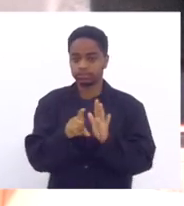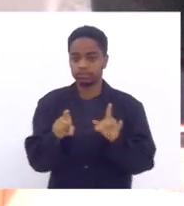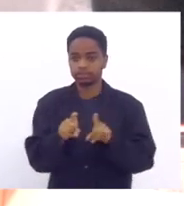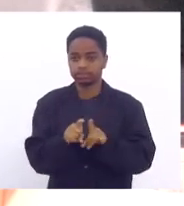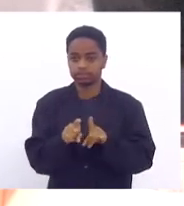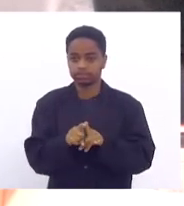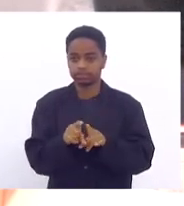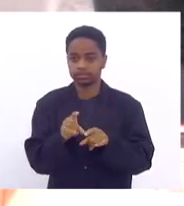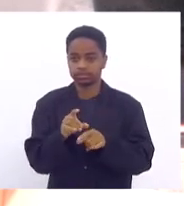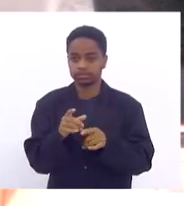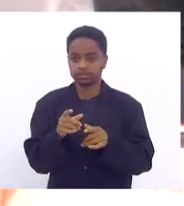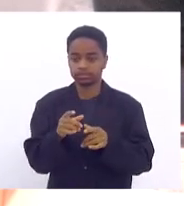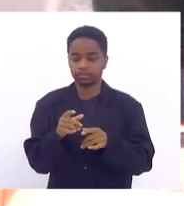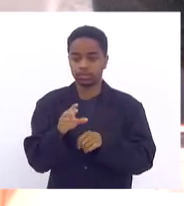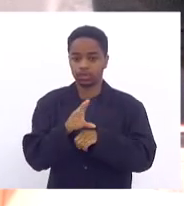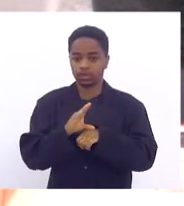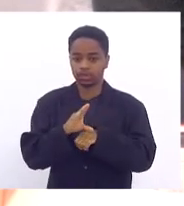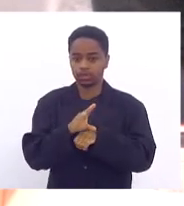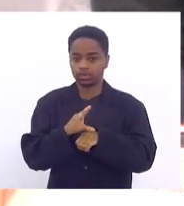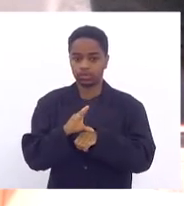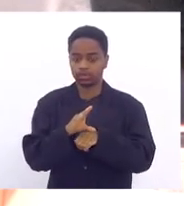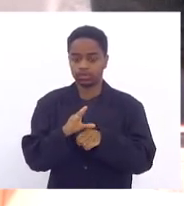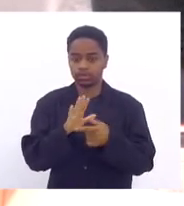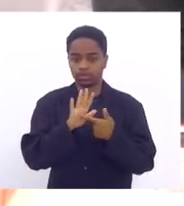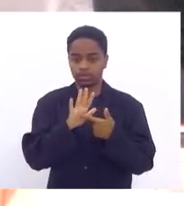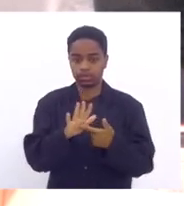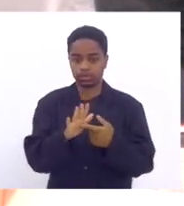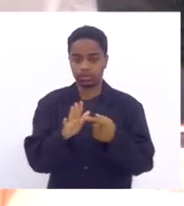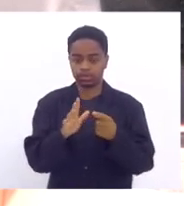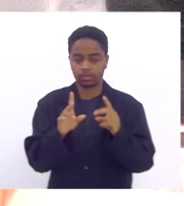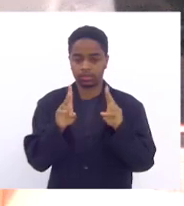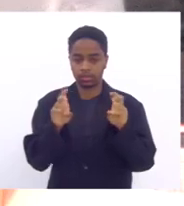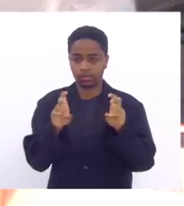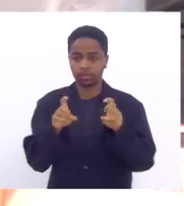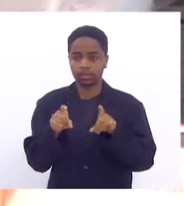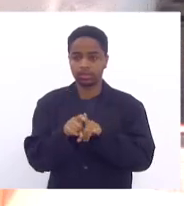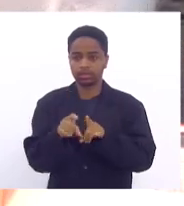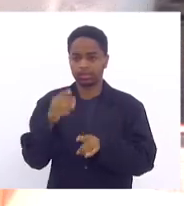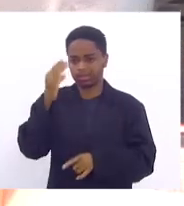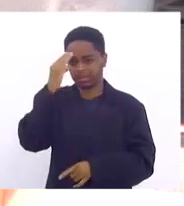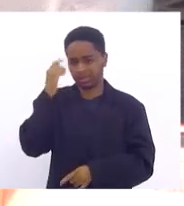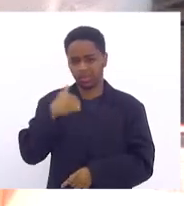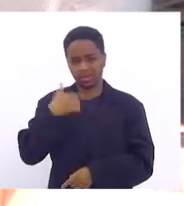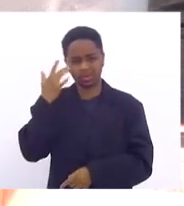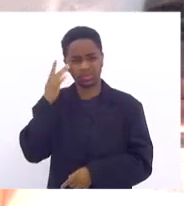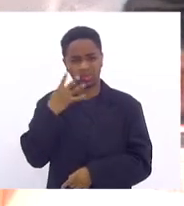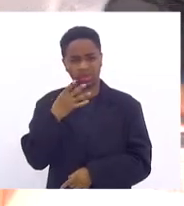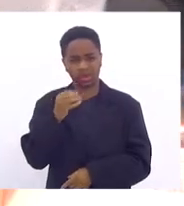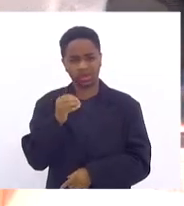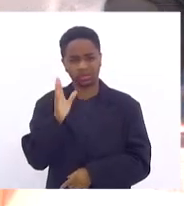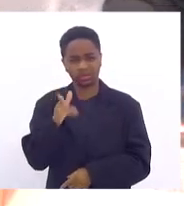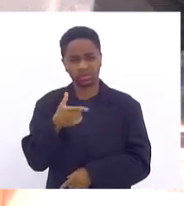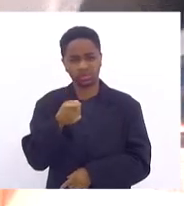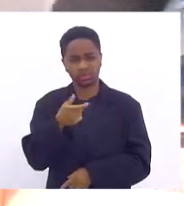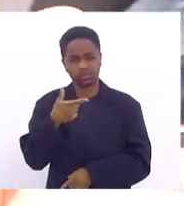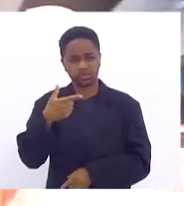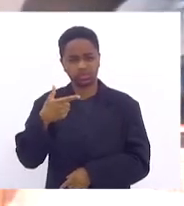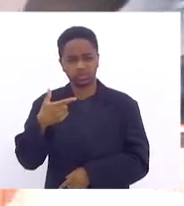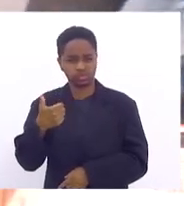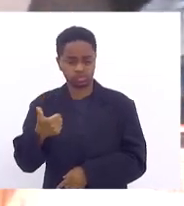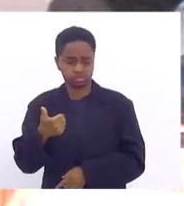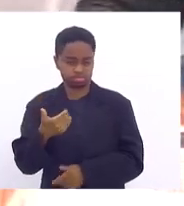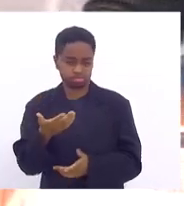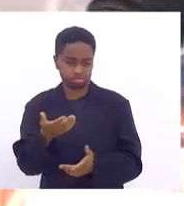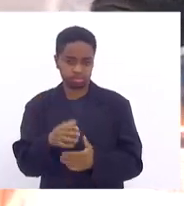constituição que agora Me falha o a memória do do número S me engano 40 de 2021 a não tenho certeza o